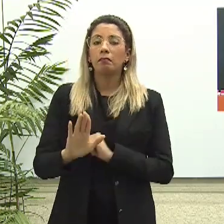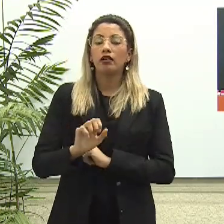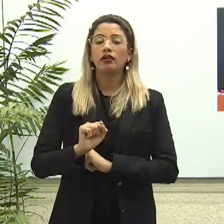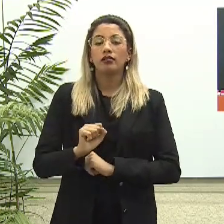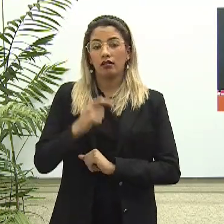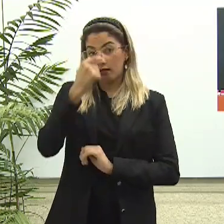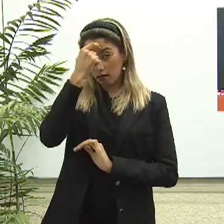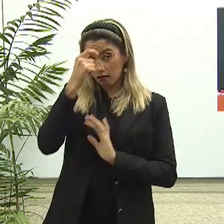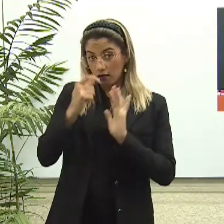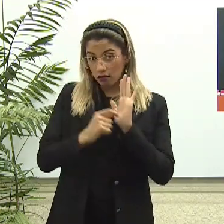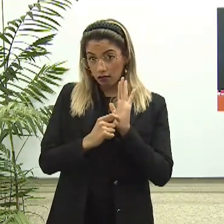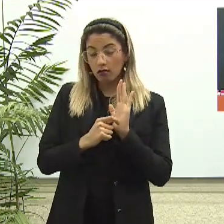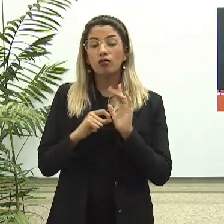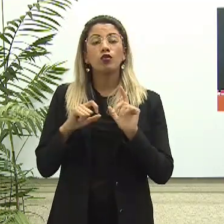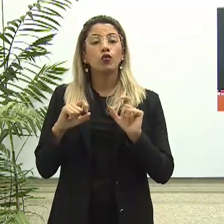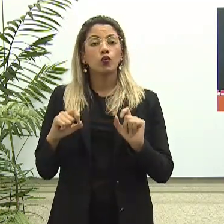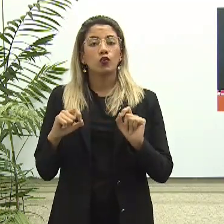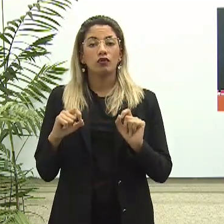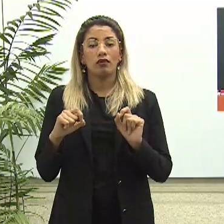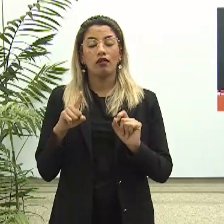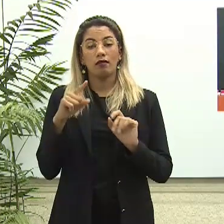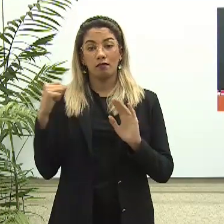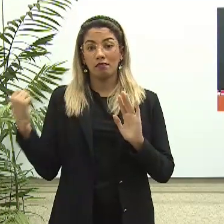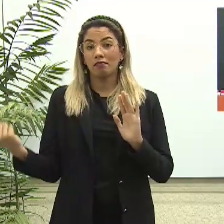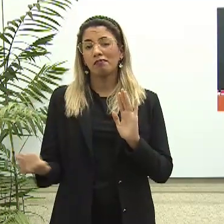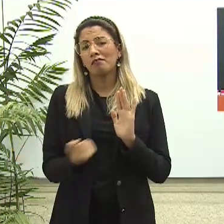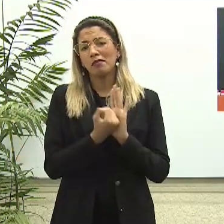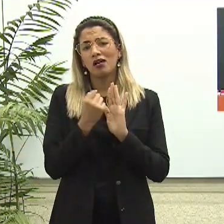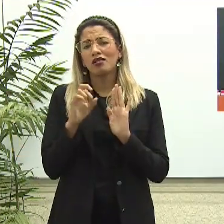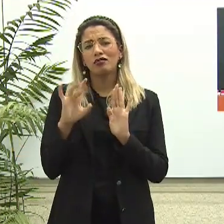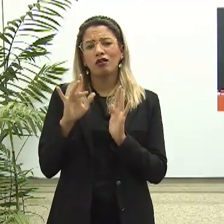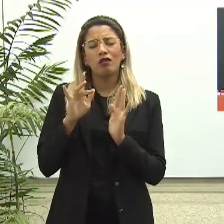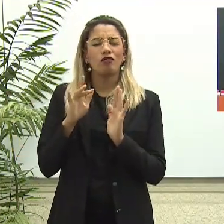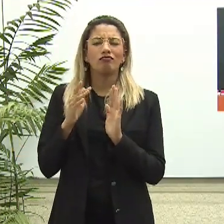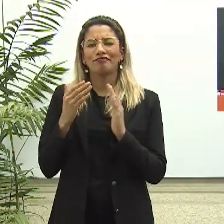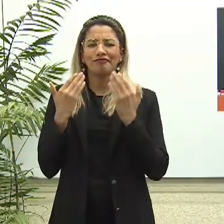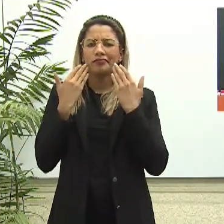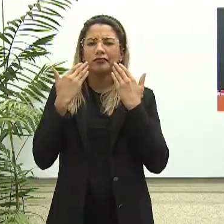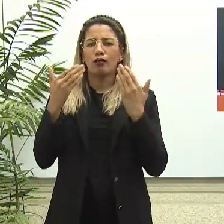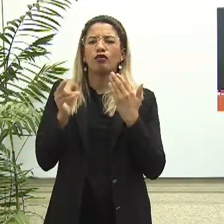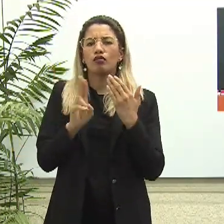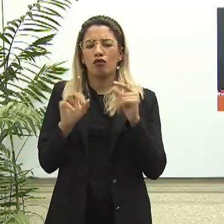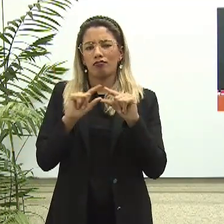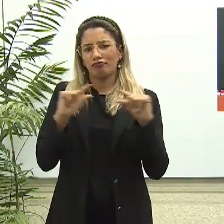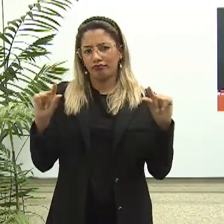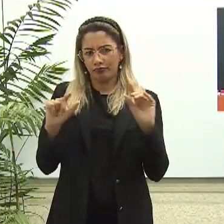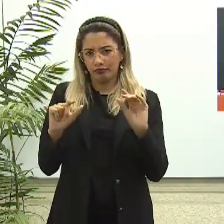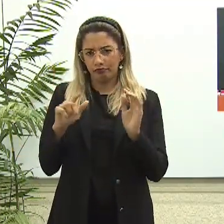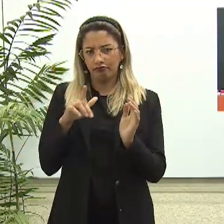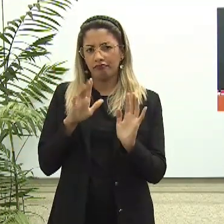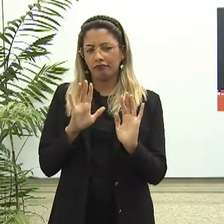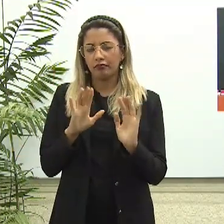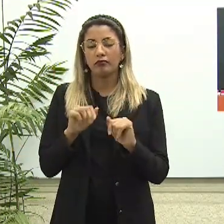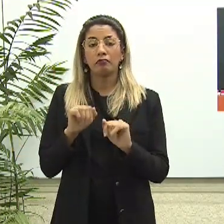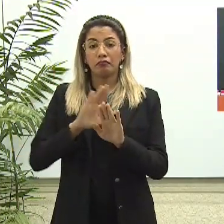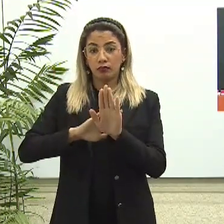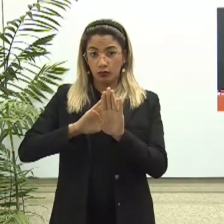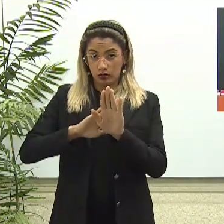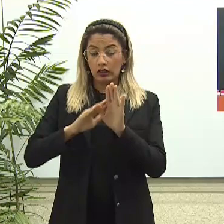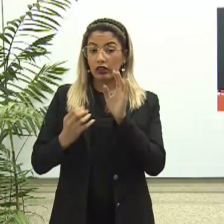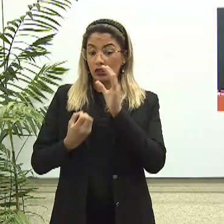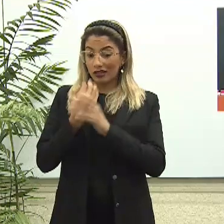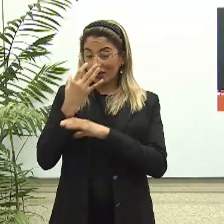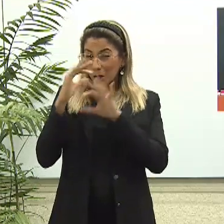inteligência artificial é uma marca fantasia tá eh a própria criação eu gostaria que